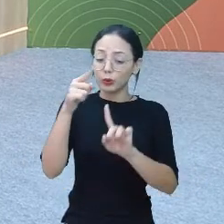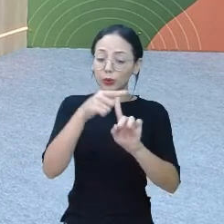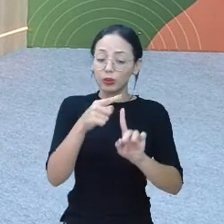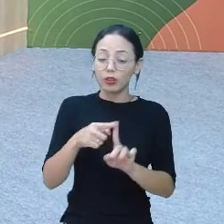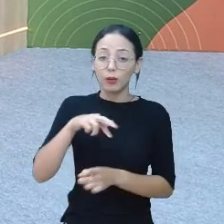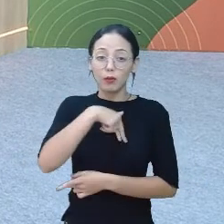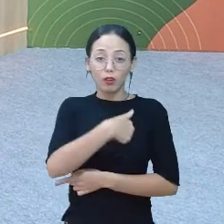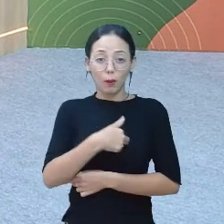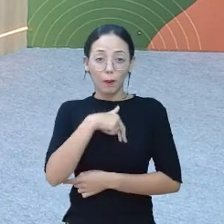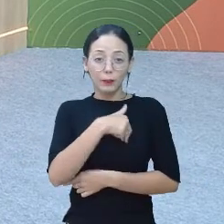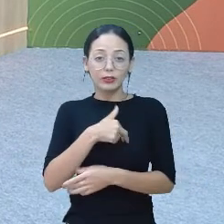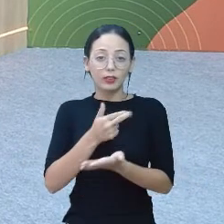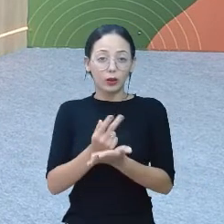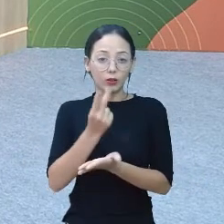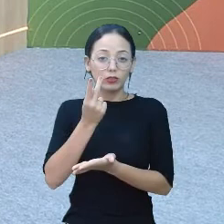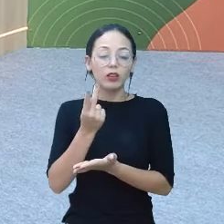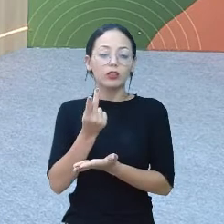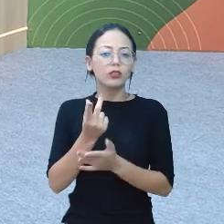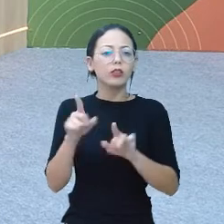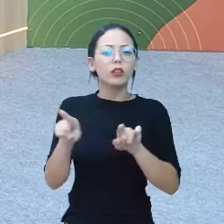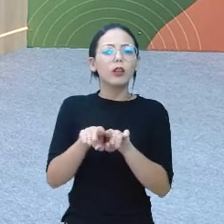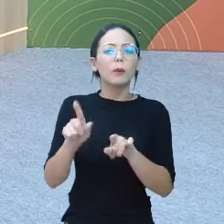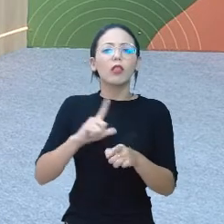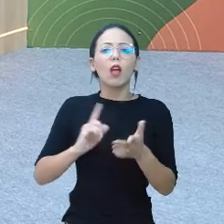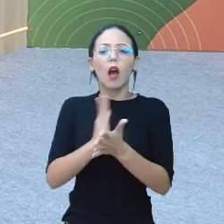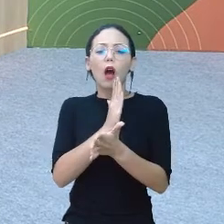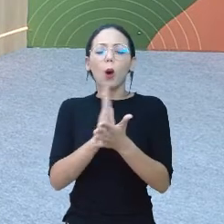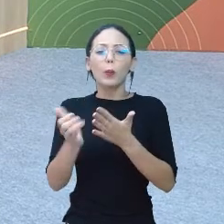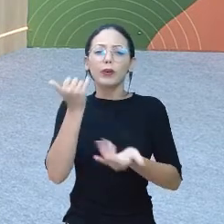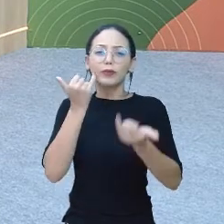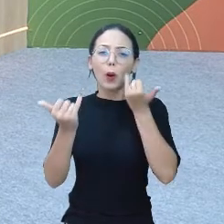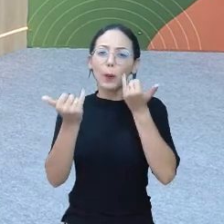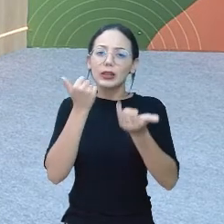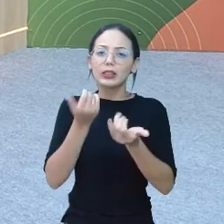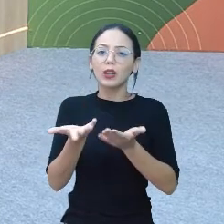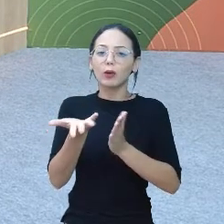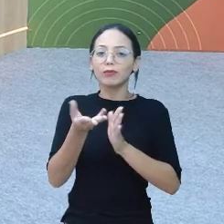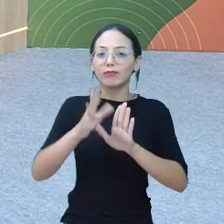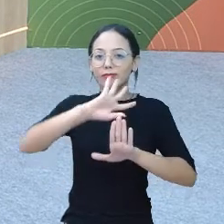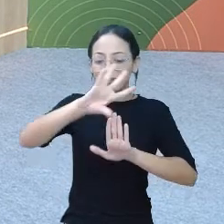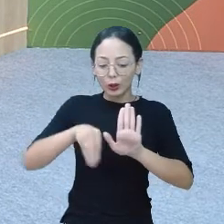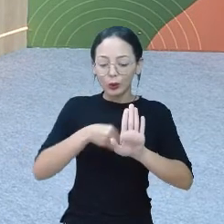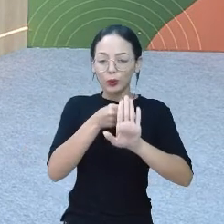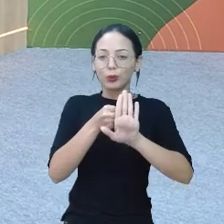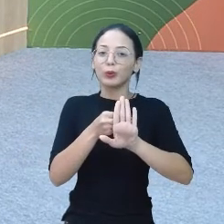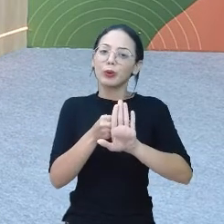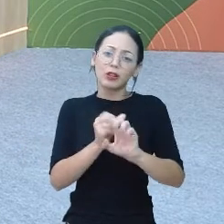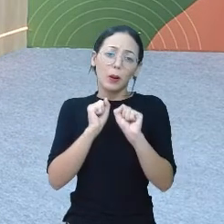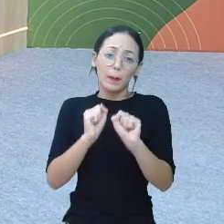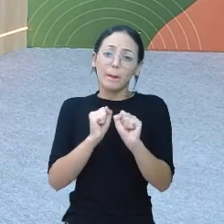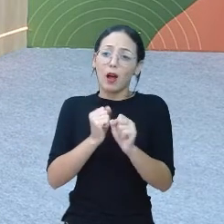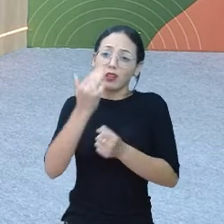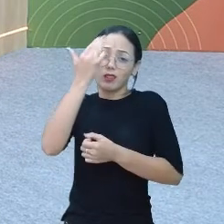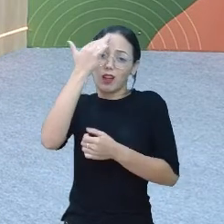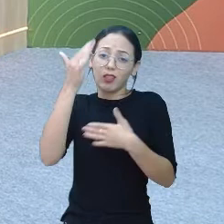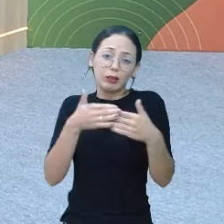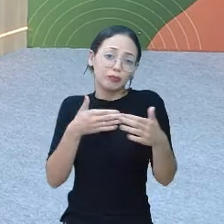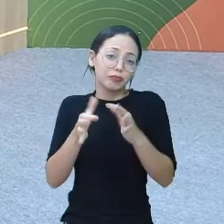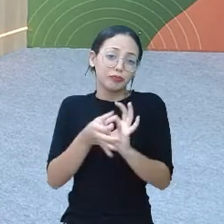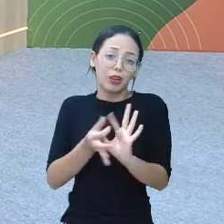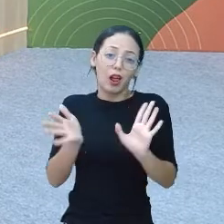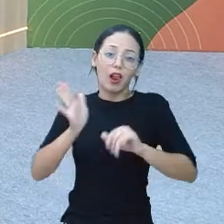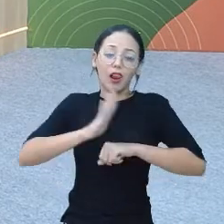que acontece e que existe alguma informação aí que não é contada para o meu leitor. Então, ele pode interpretar da maneira que ele quiser